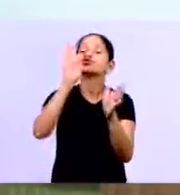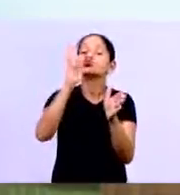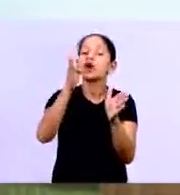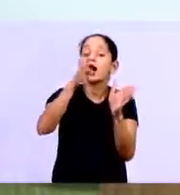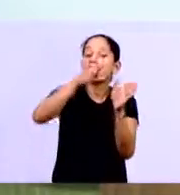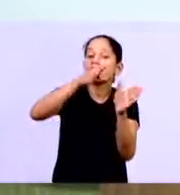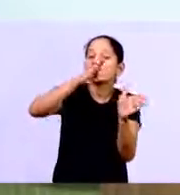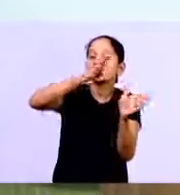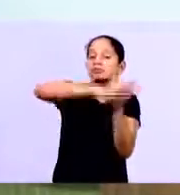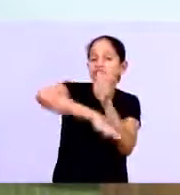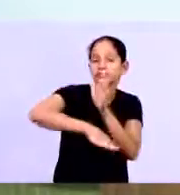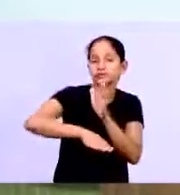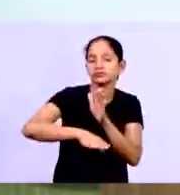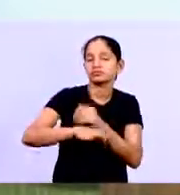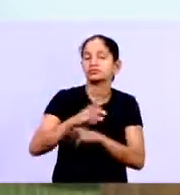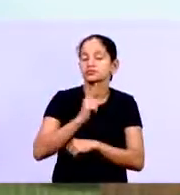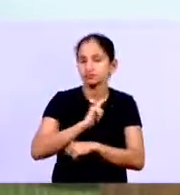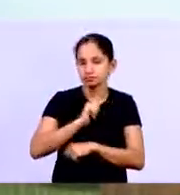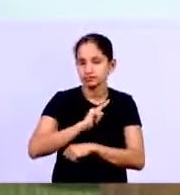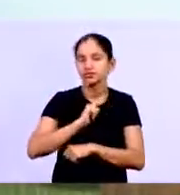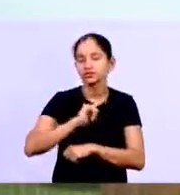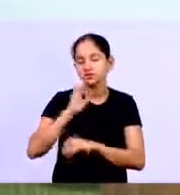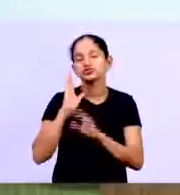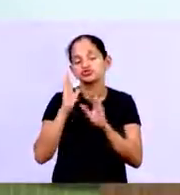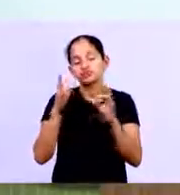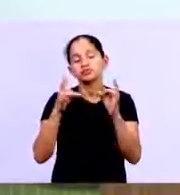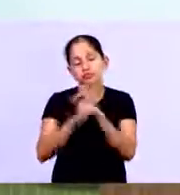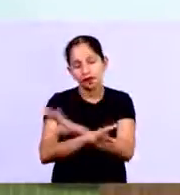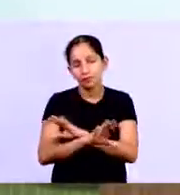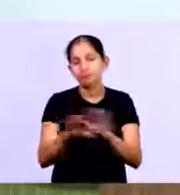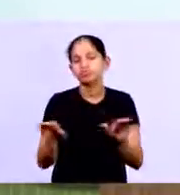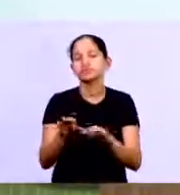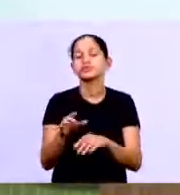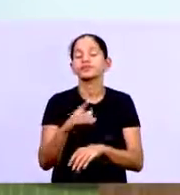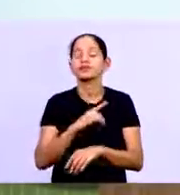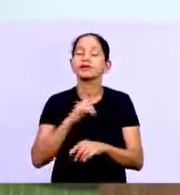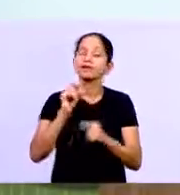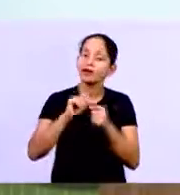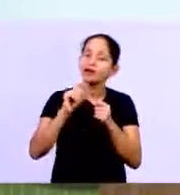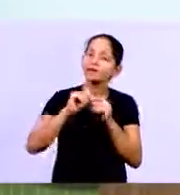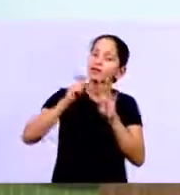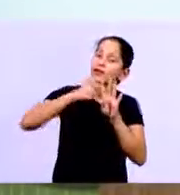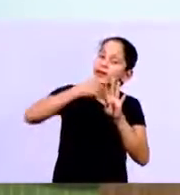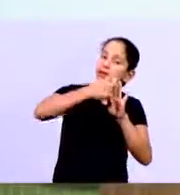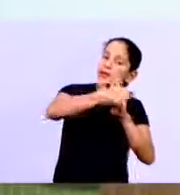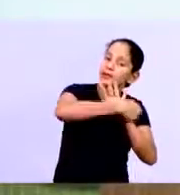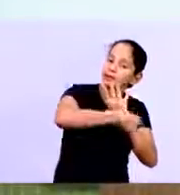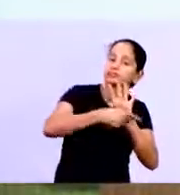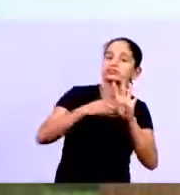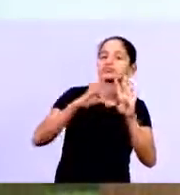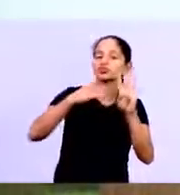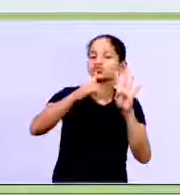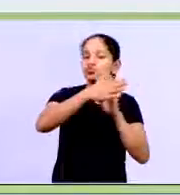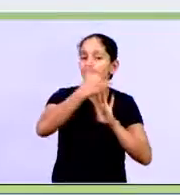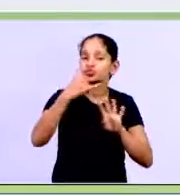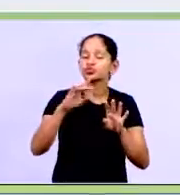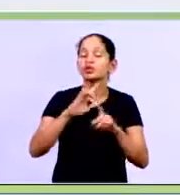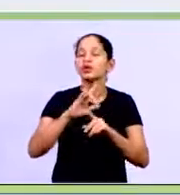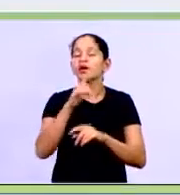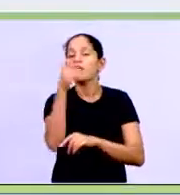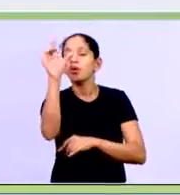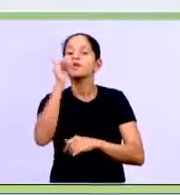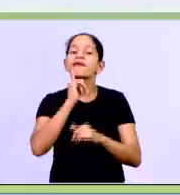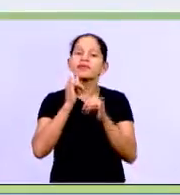foi amortizada no primeiro mês, correto? E aí eu vou fazendo isso no segundo, no terceiro e no quarto. A gente vai ver isso com